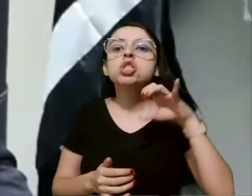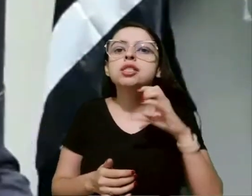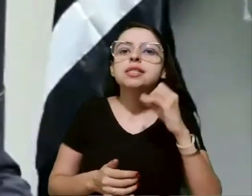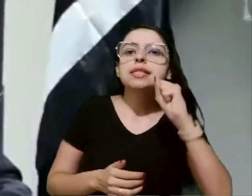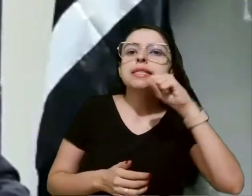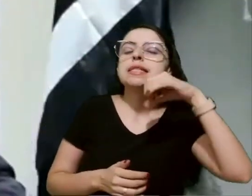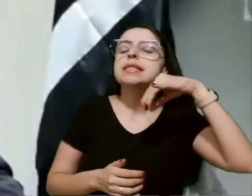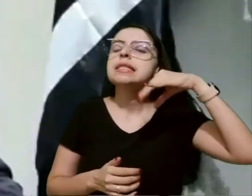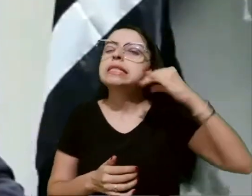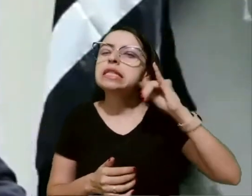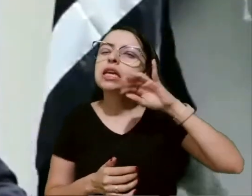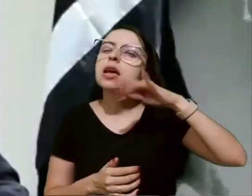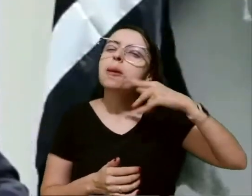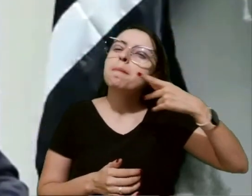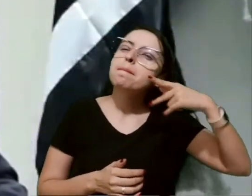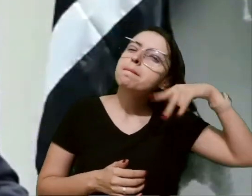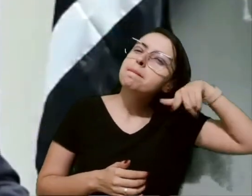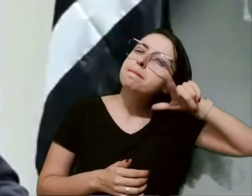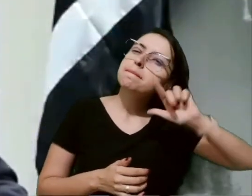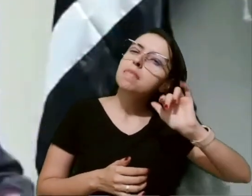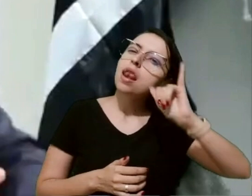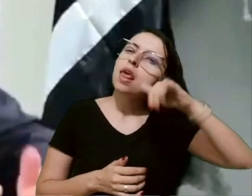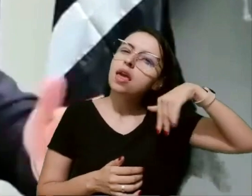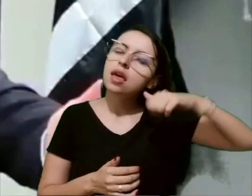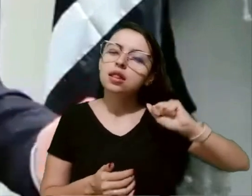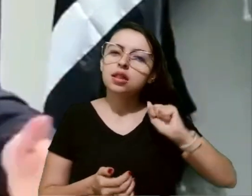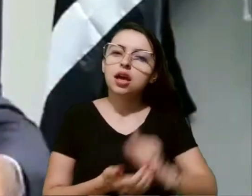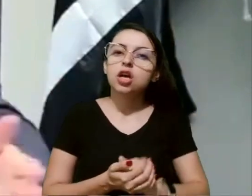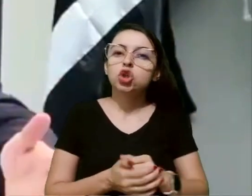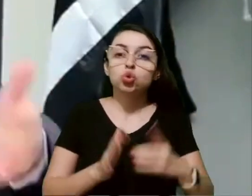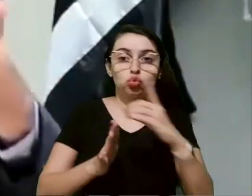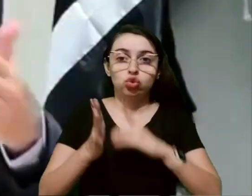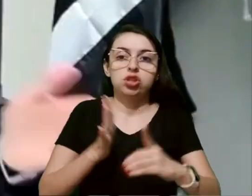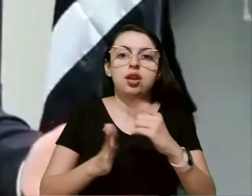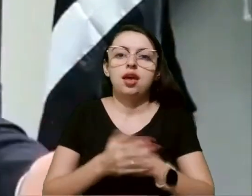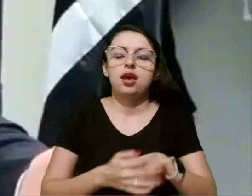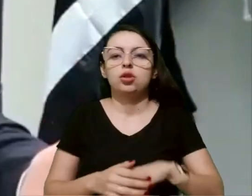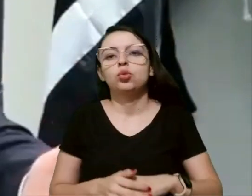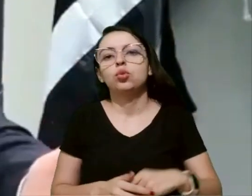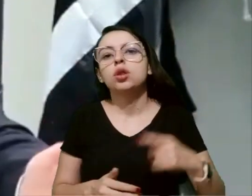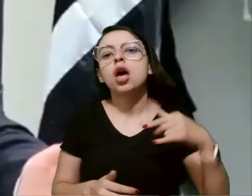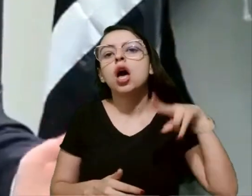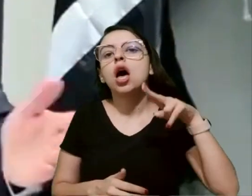de direito no final do século XX, não tinha nem autonomia curricular. O curso de economia na USP